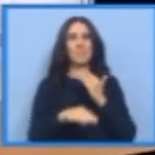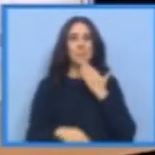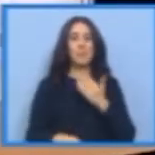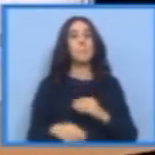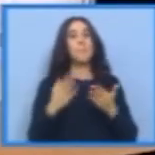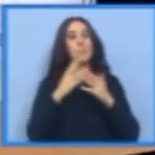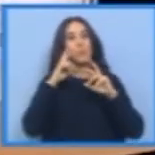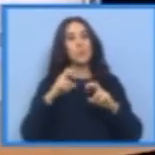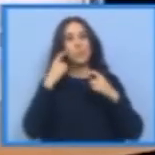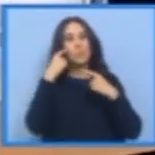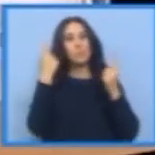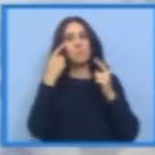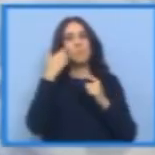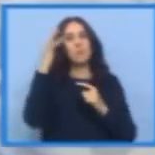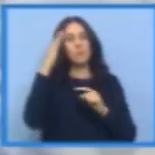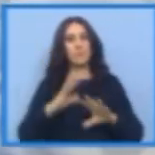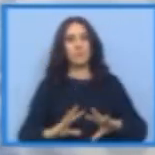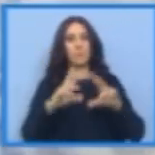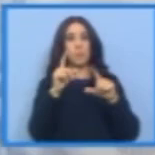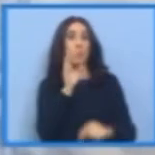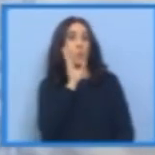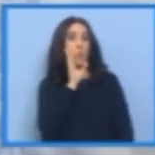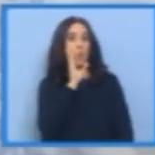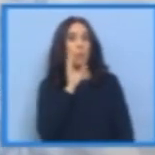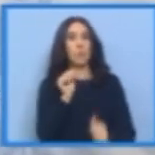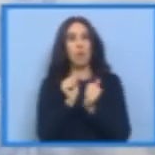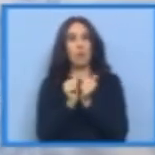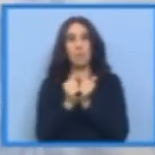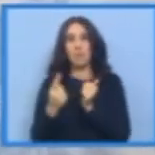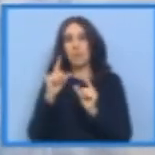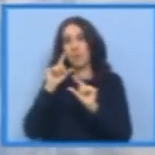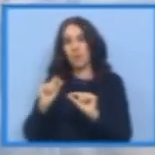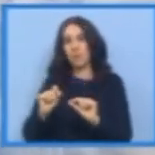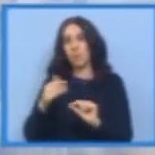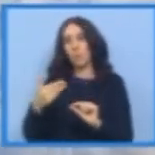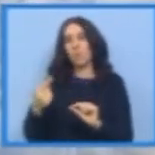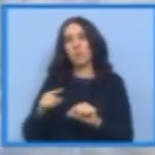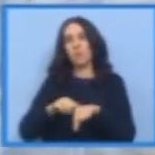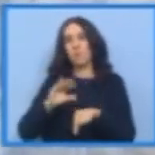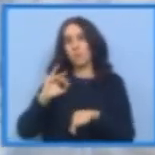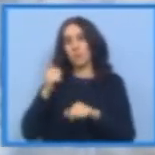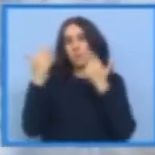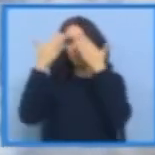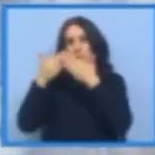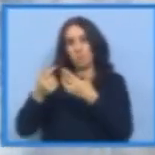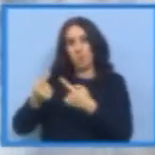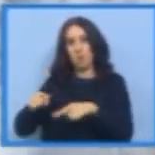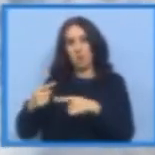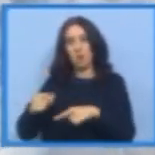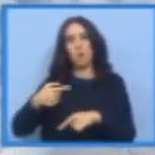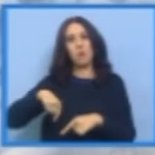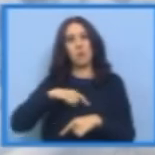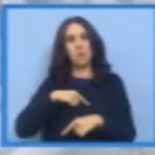de migrações e desenvolvimento. Mais logo, acompanhem-nos na rádio, na Antena 1, onde pelas 22h45